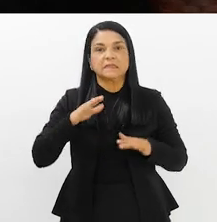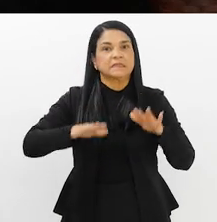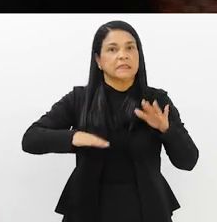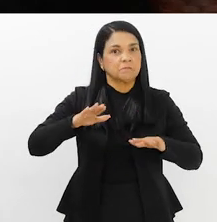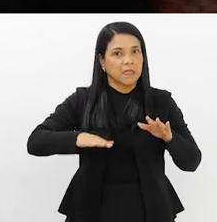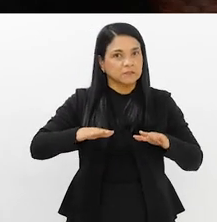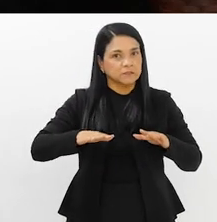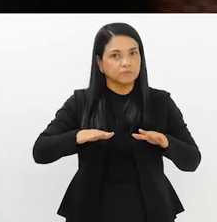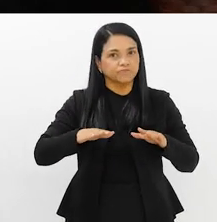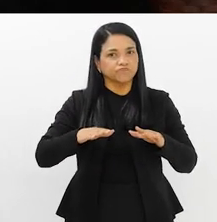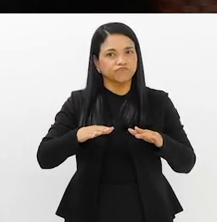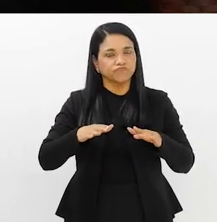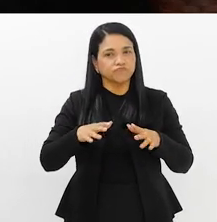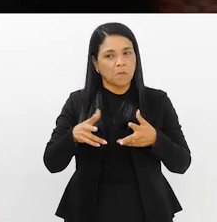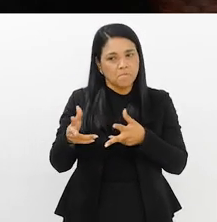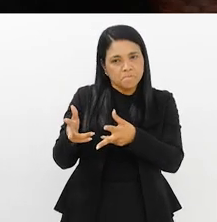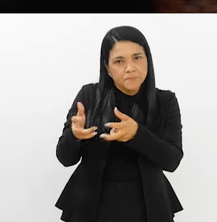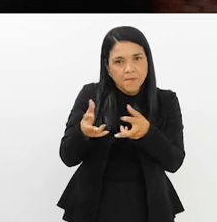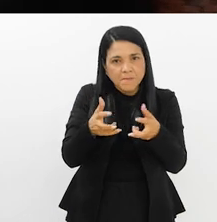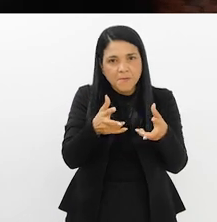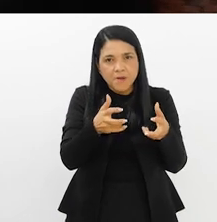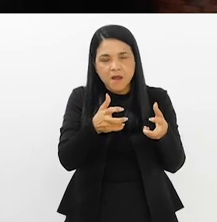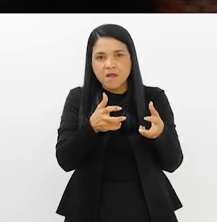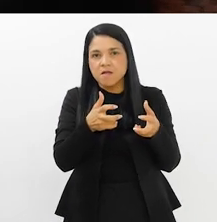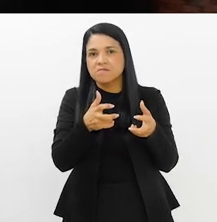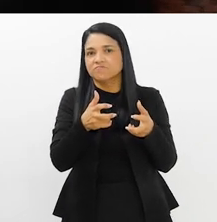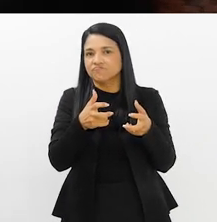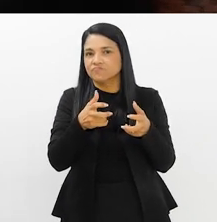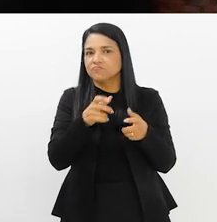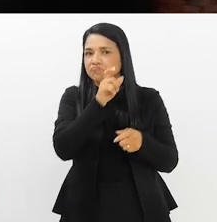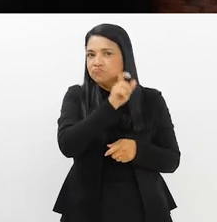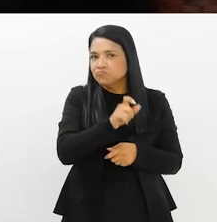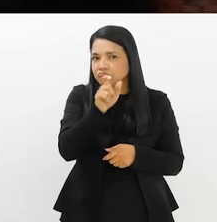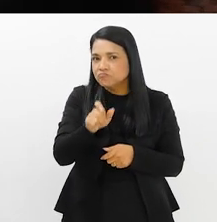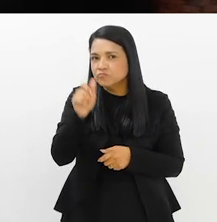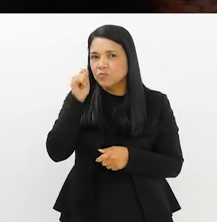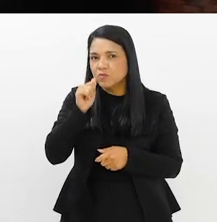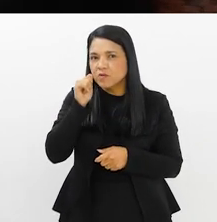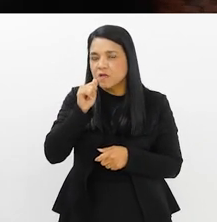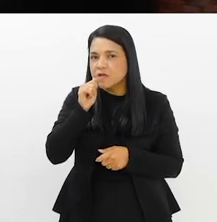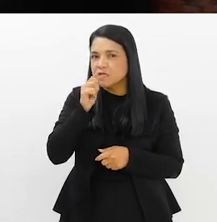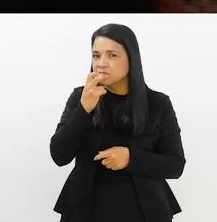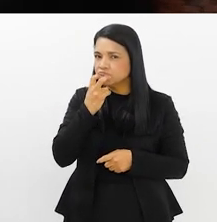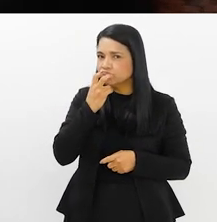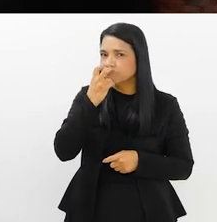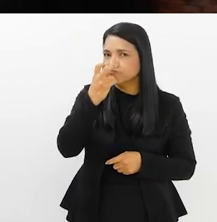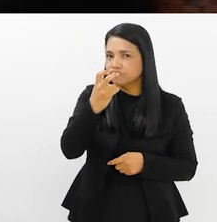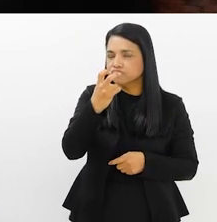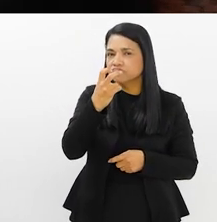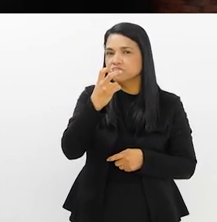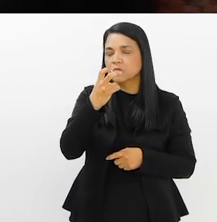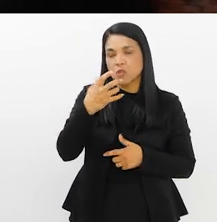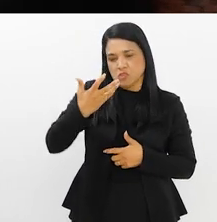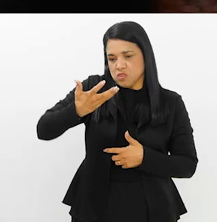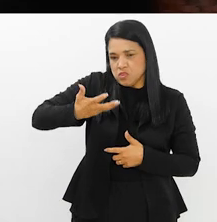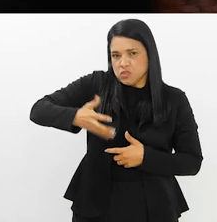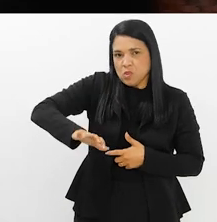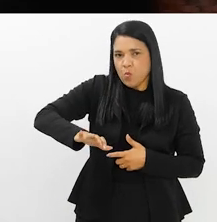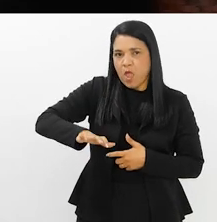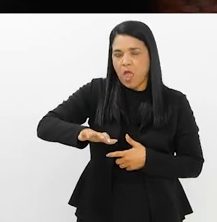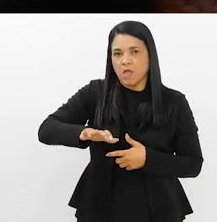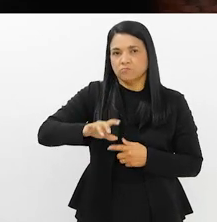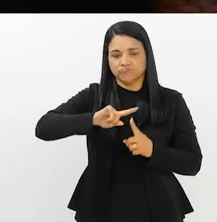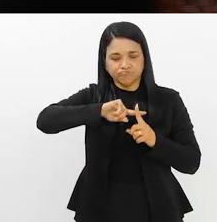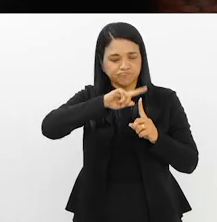Cada vez mais vemos a quebra dessas crenças e muitas mulheres dizendo em alto e bom som: não